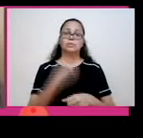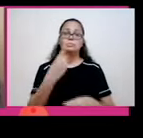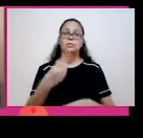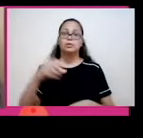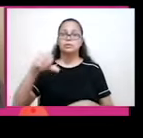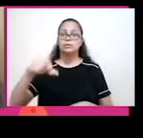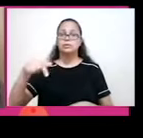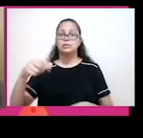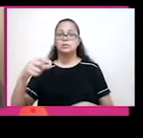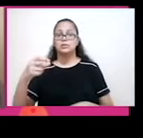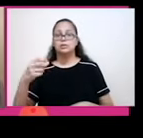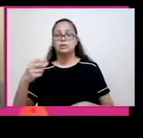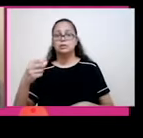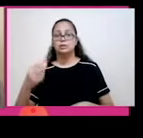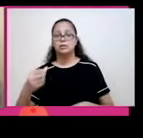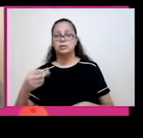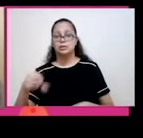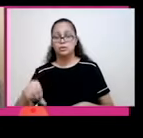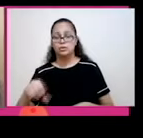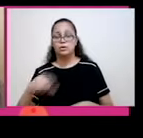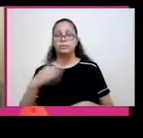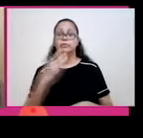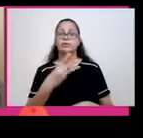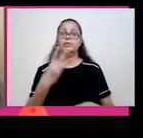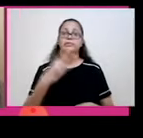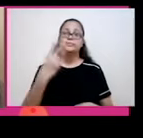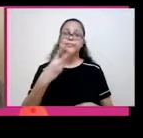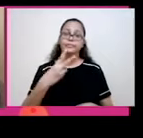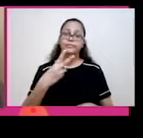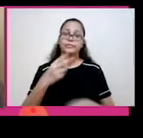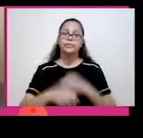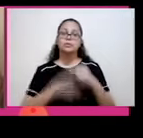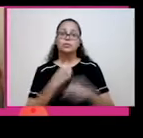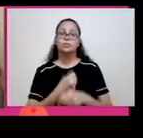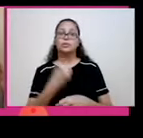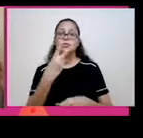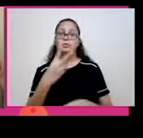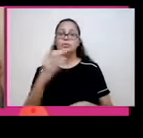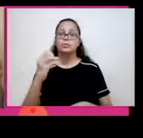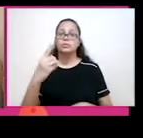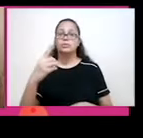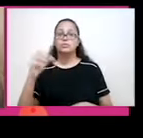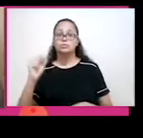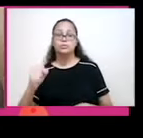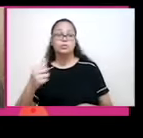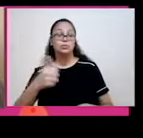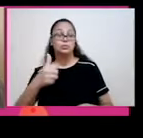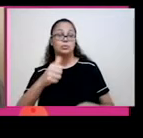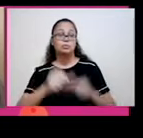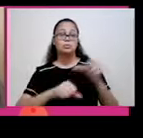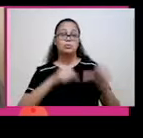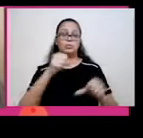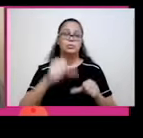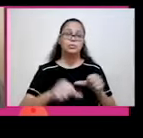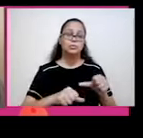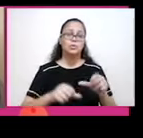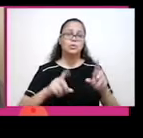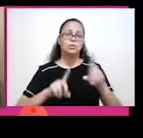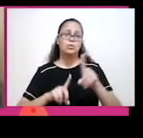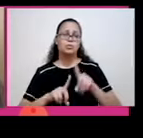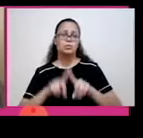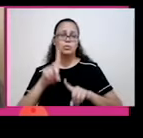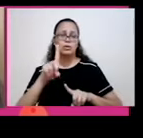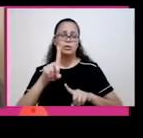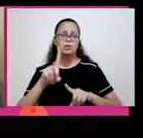32º, em 2018 o primeiro. A China tem superávites, ou seja, aquilo que a gente já disse, quando se subtrai o tanto que o país